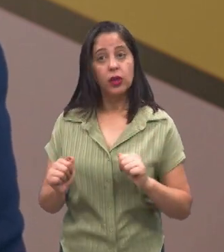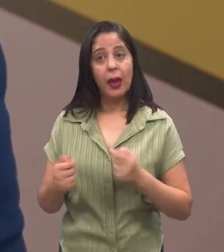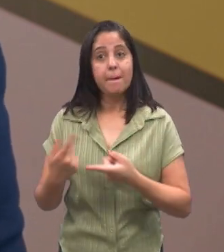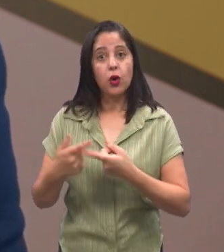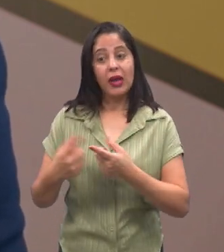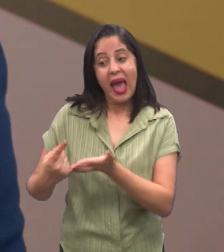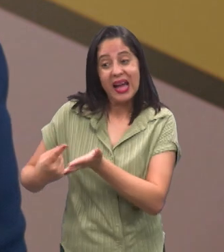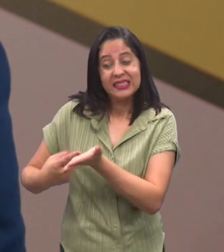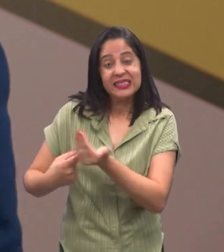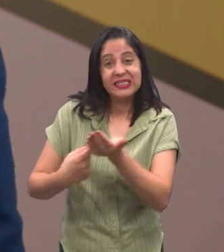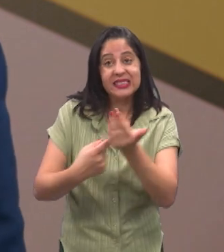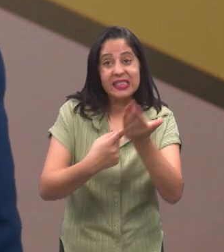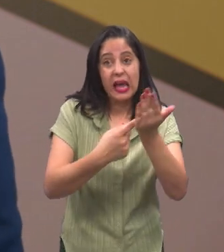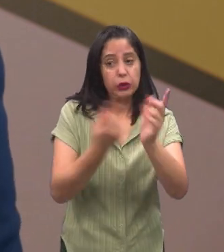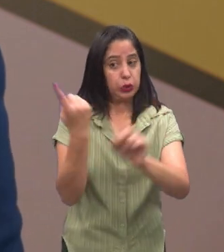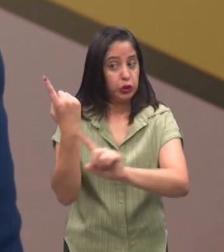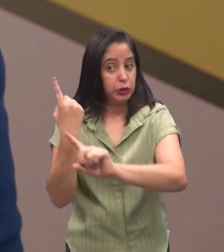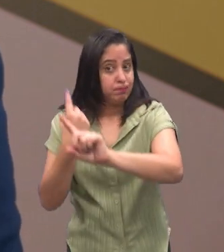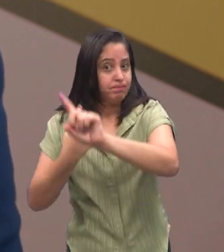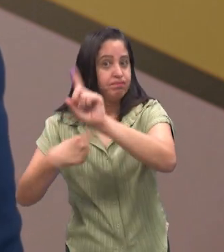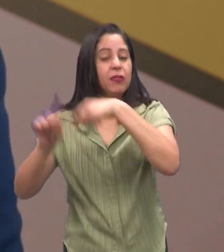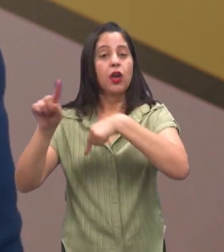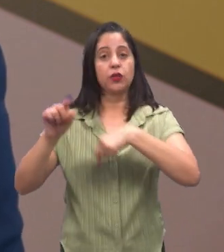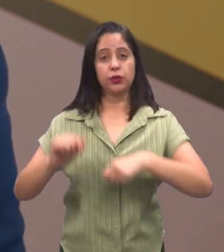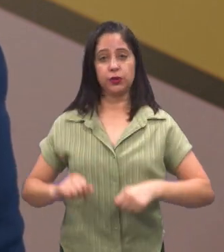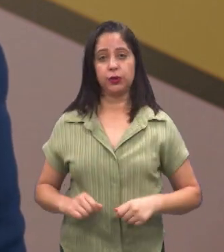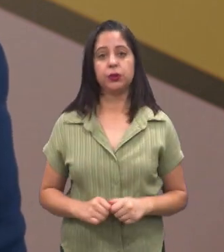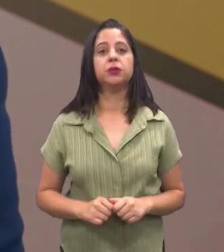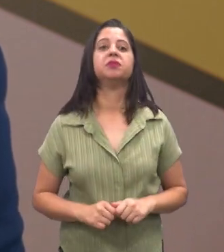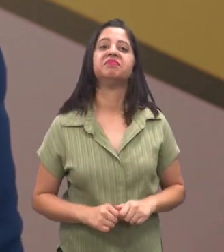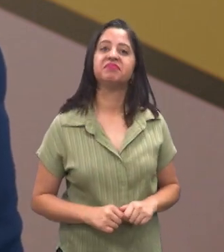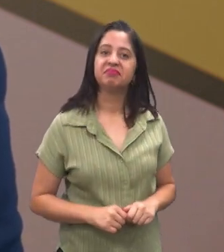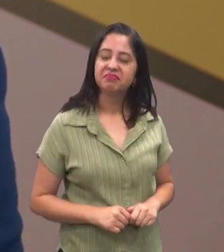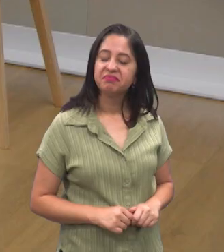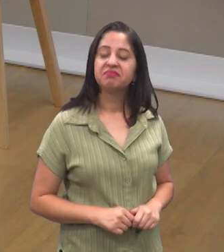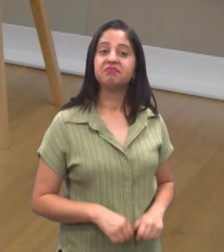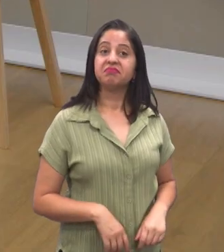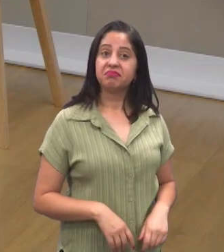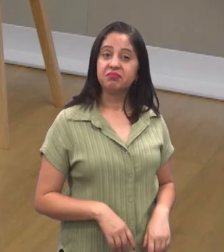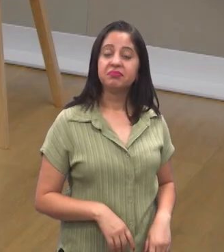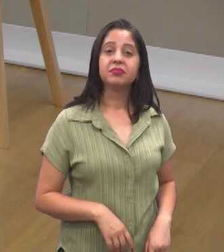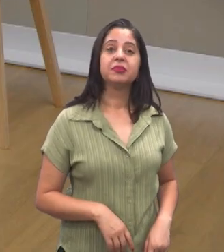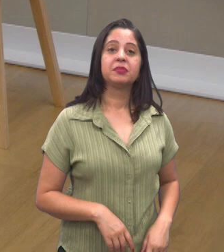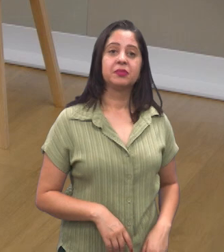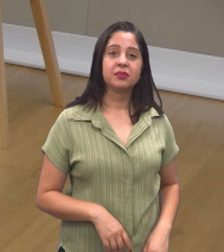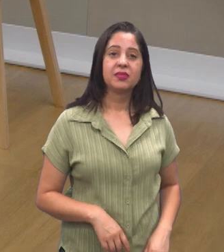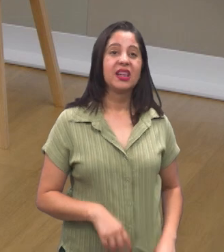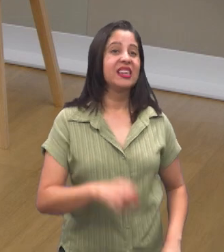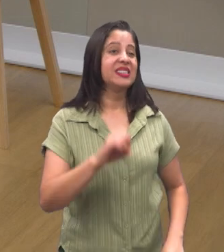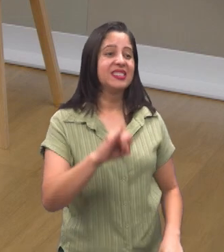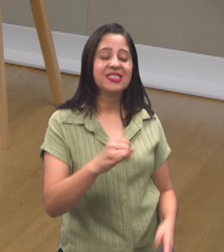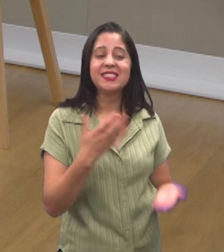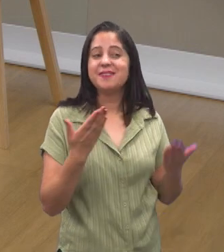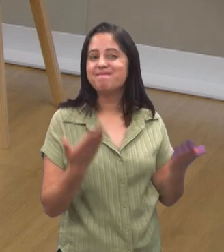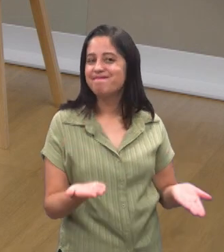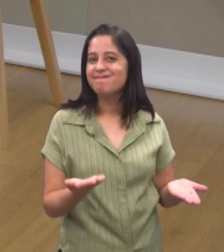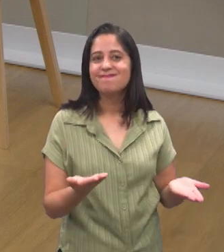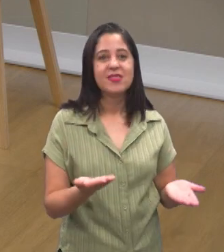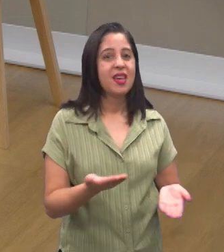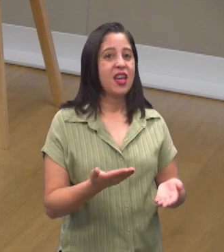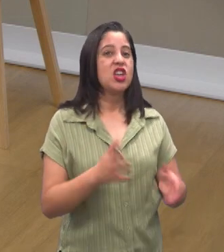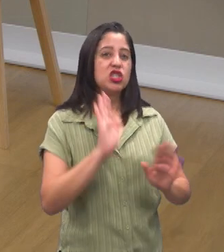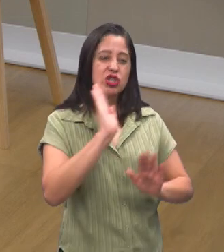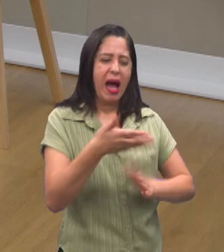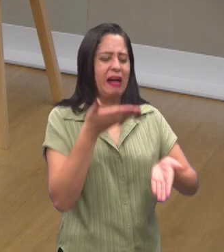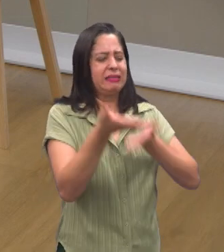consegue mitigar esses efeitos de arritmias importantes. Que bacana, ótimas notícias. E quando não tem jeito, já